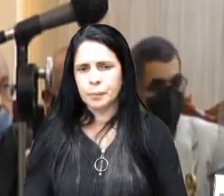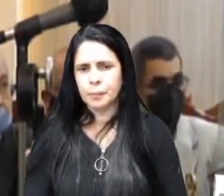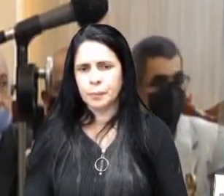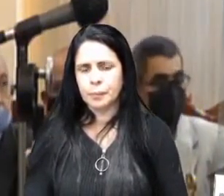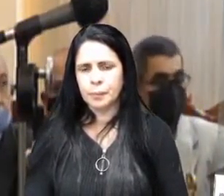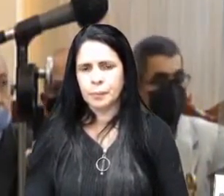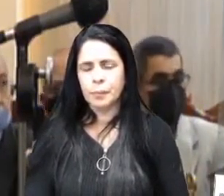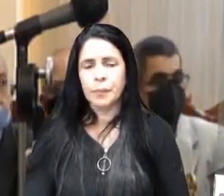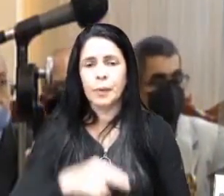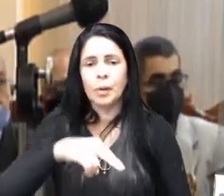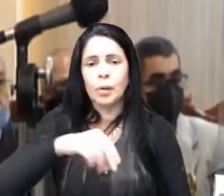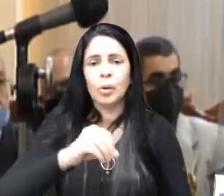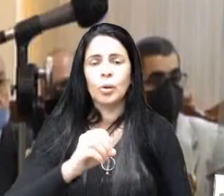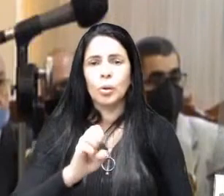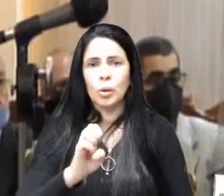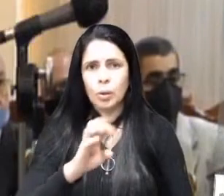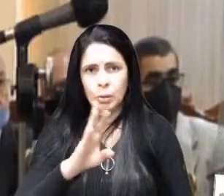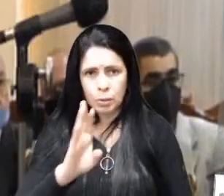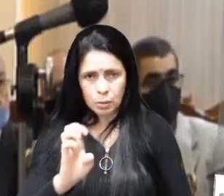Noé estava